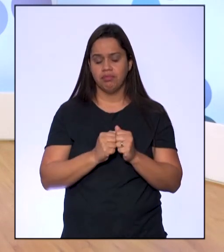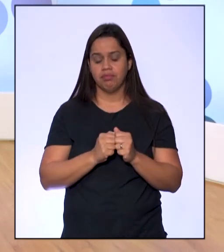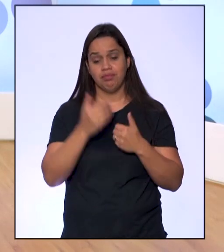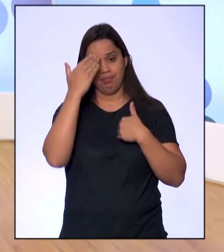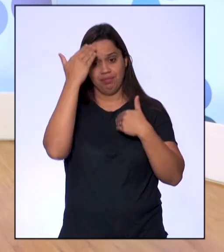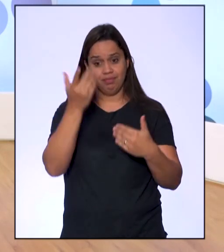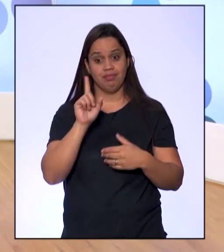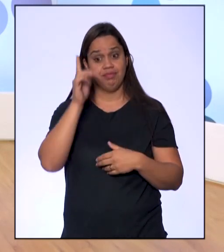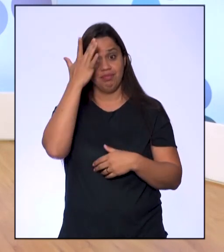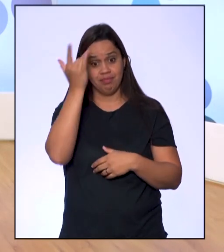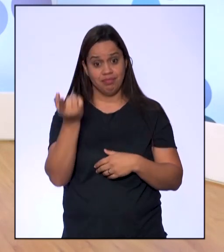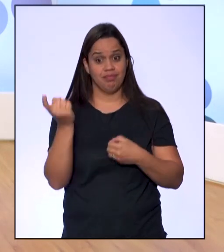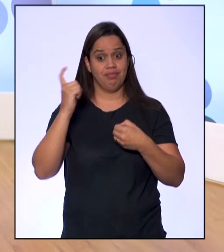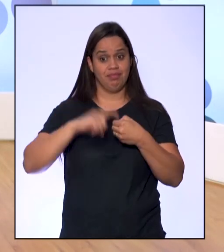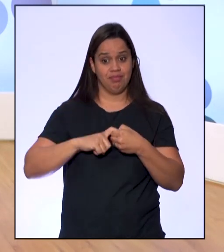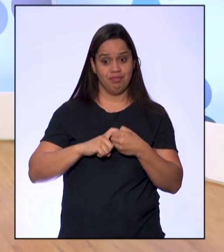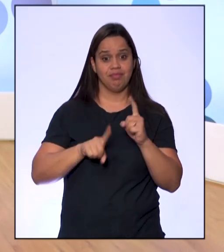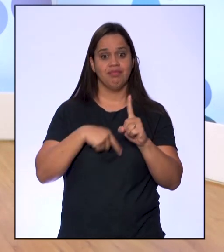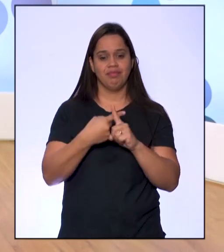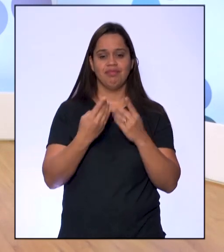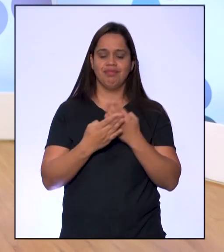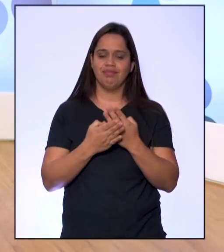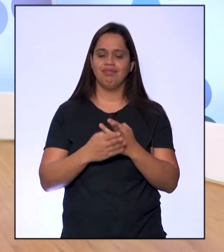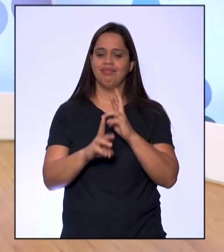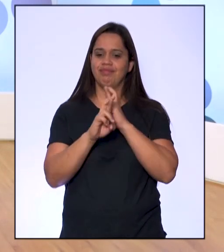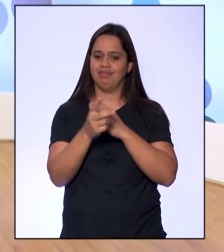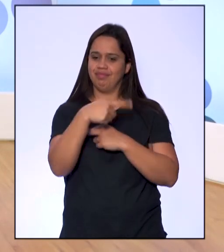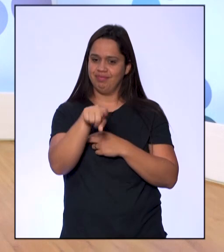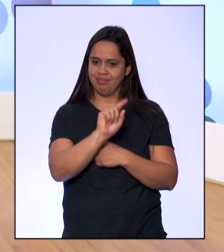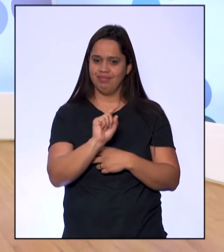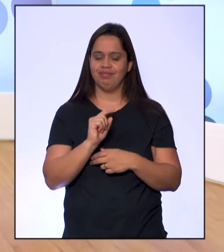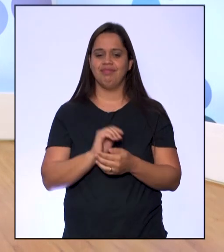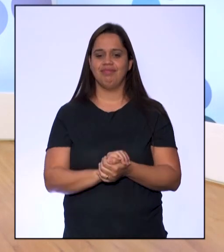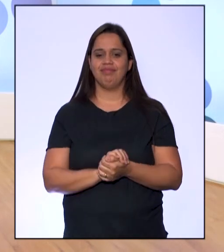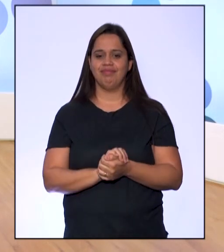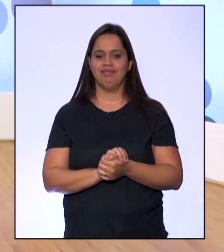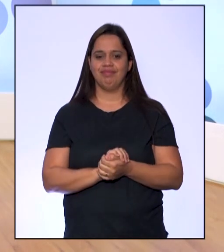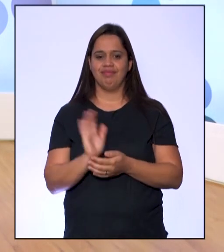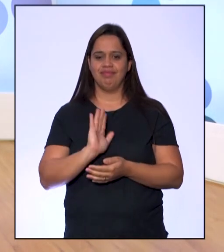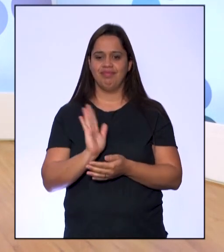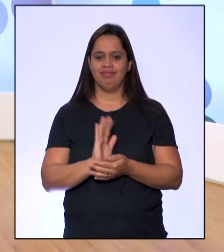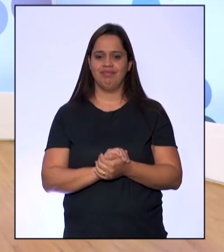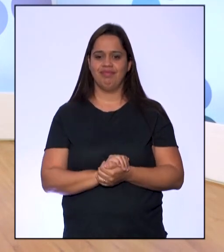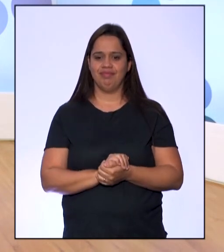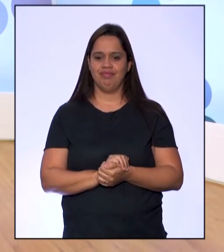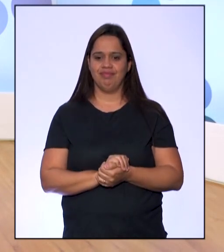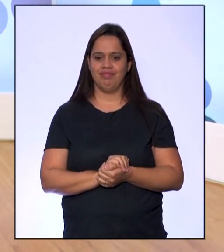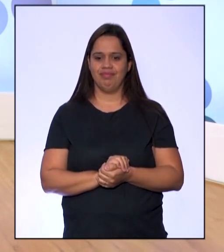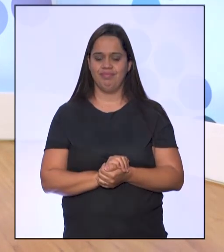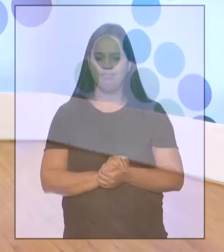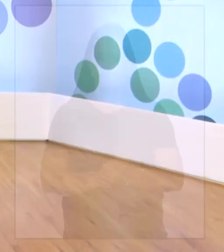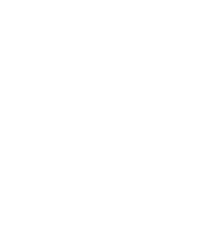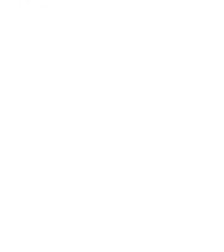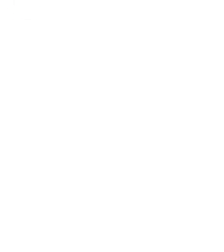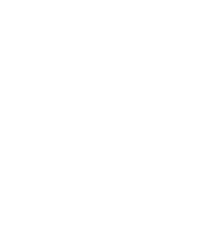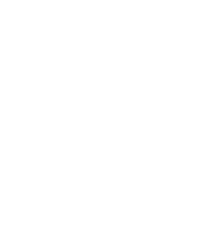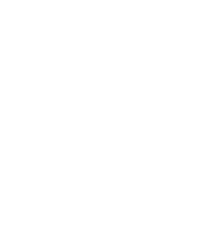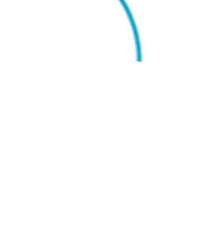retornaremos com mais uma aula. Contamos com vocês. Sim, gente. Tchau, até mais. Tchau. Obrigada.